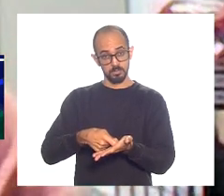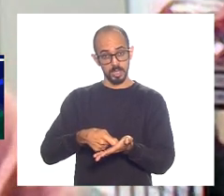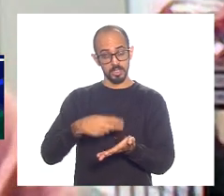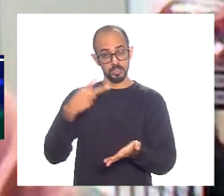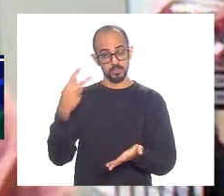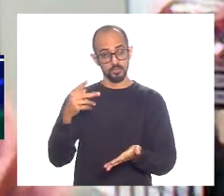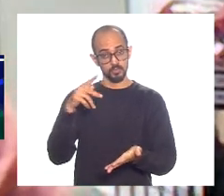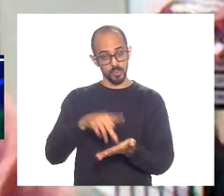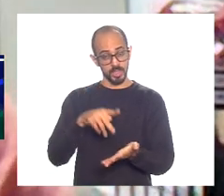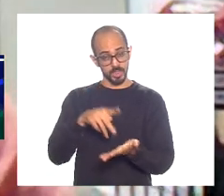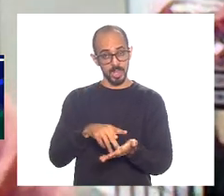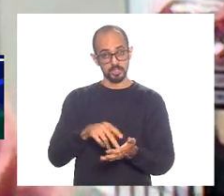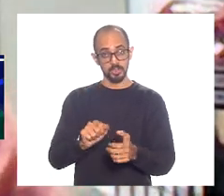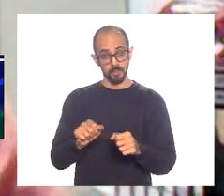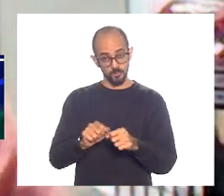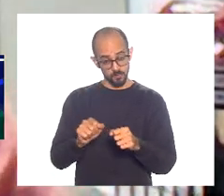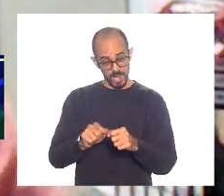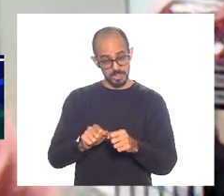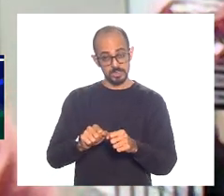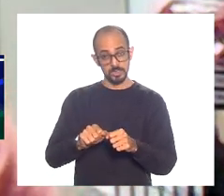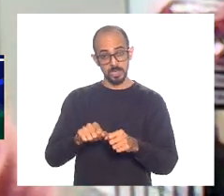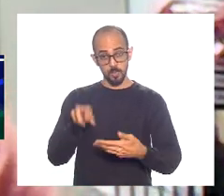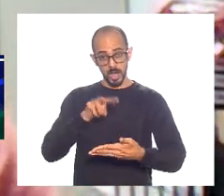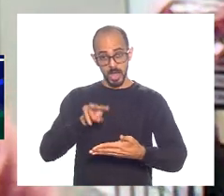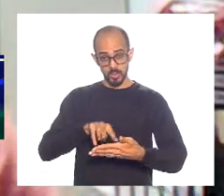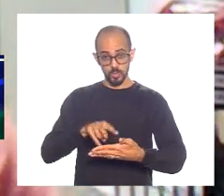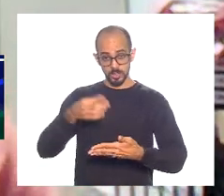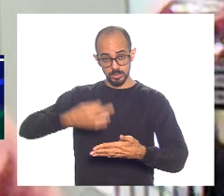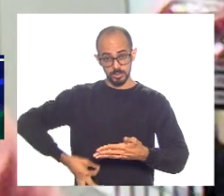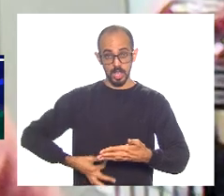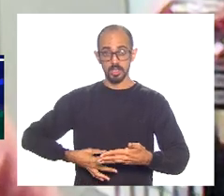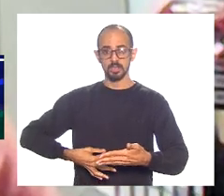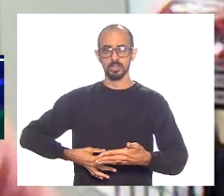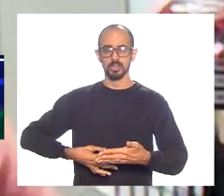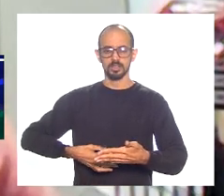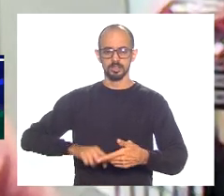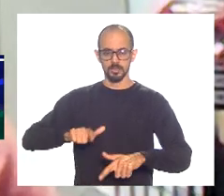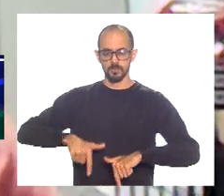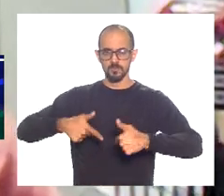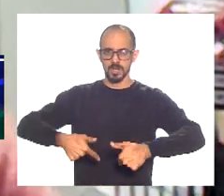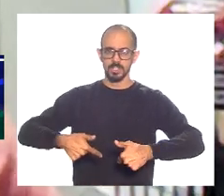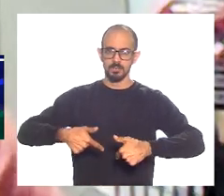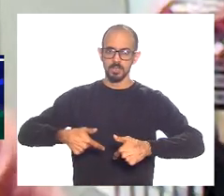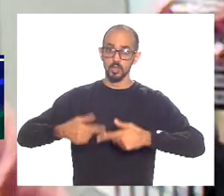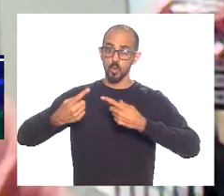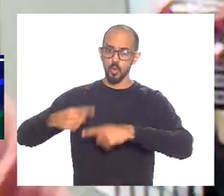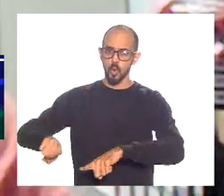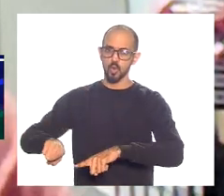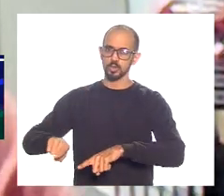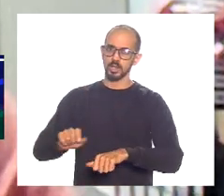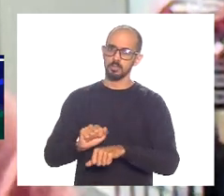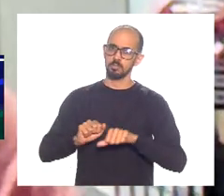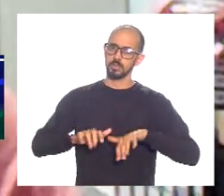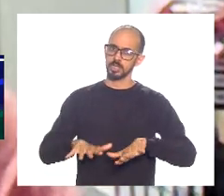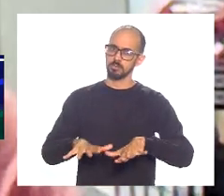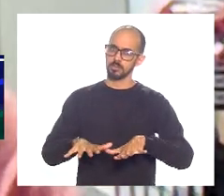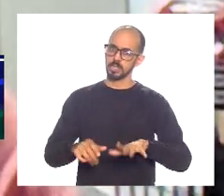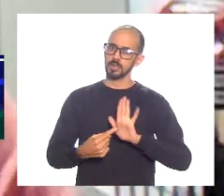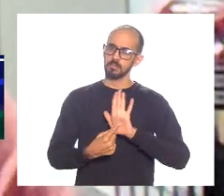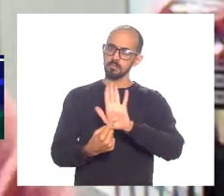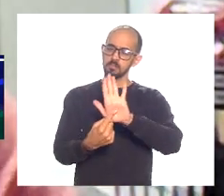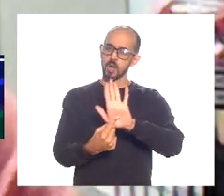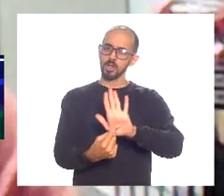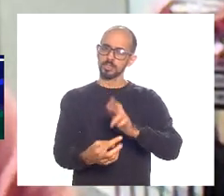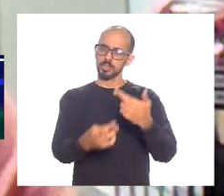fato, produza uma leitura desse enfrentamento à pandemia que mostre as responsabilidades do